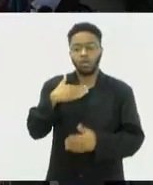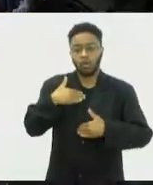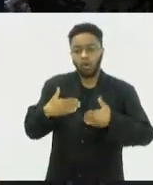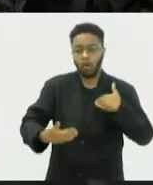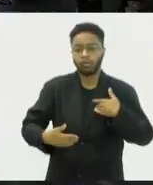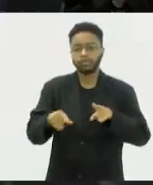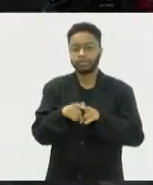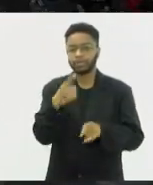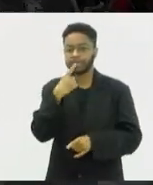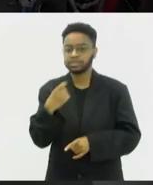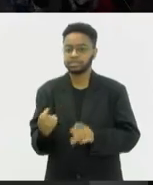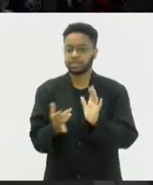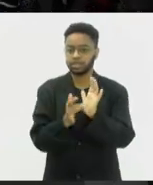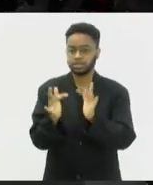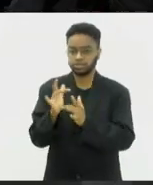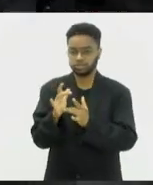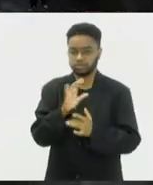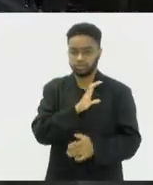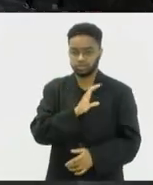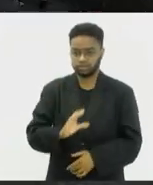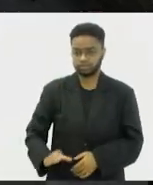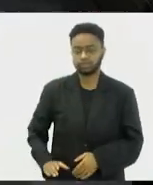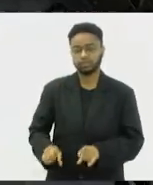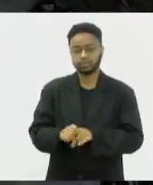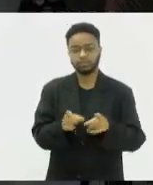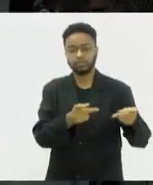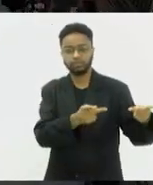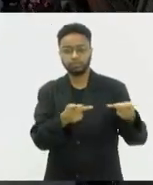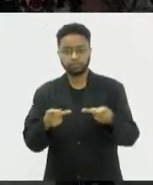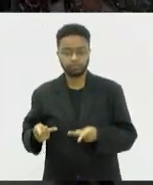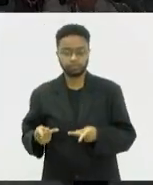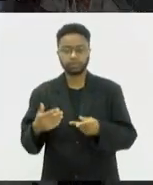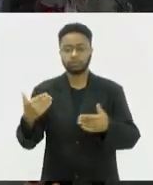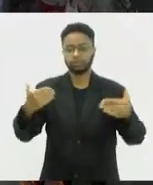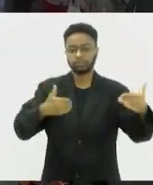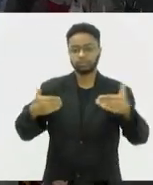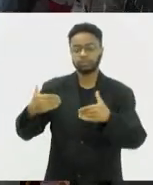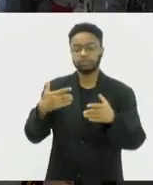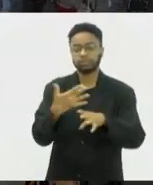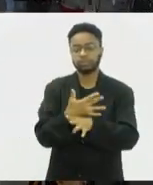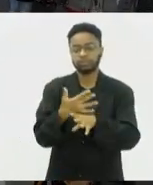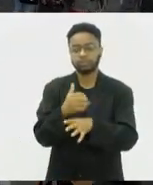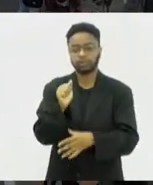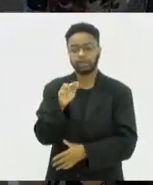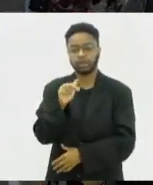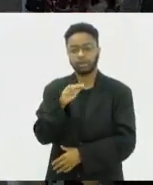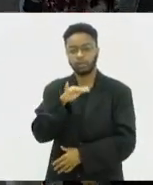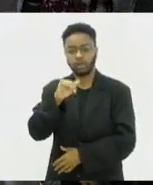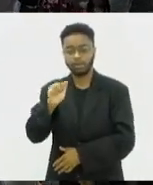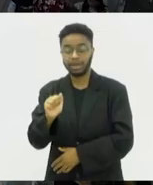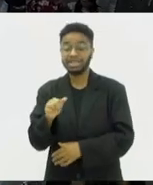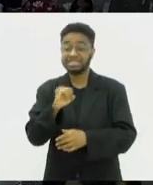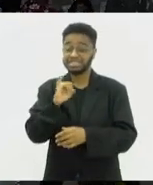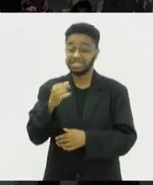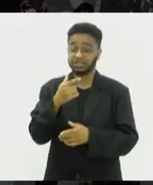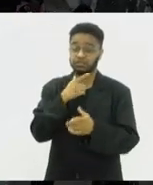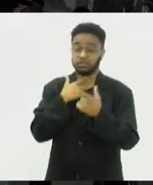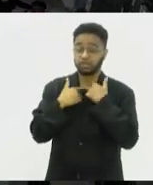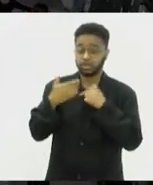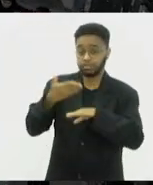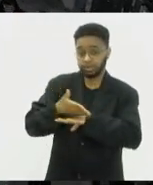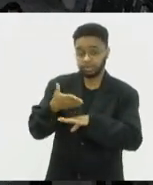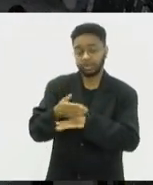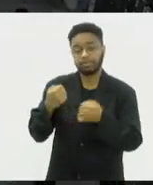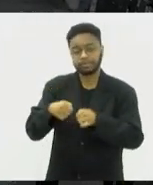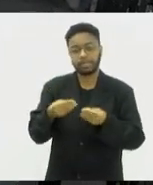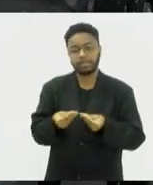cada ano atrai mais visitantes a Araruama. Os interessados devem levar 1 quilo de alimento não perecível, que vai ser destinado a asilos